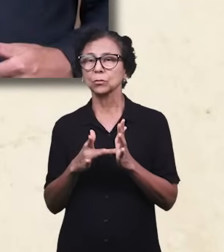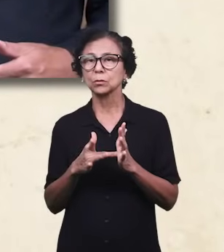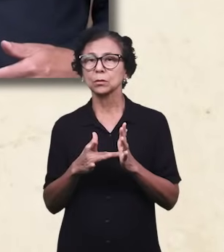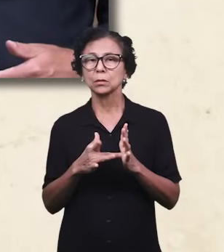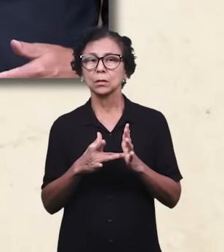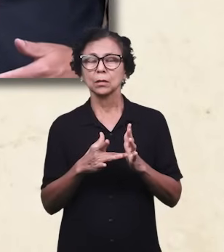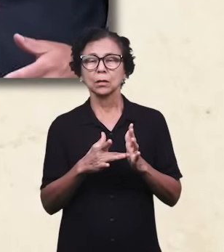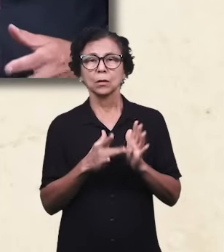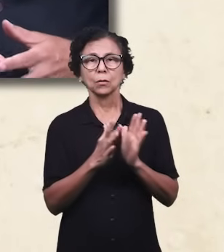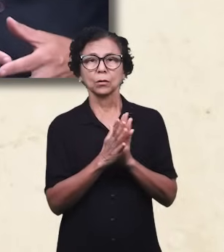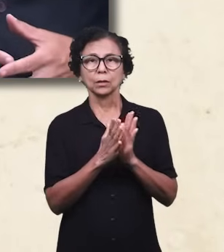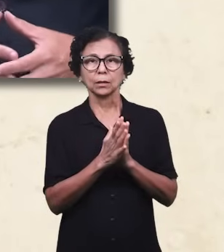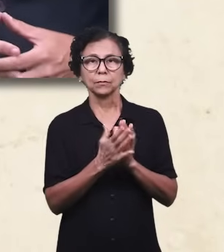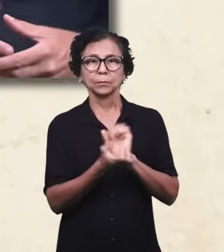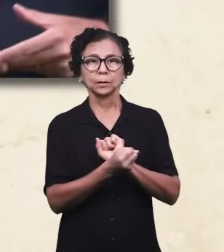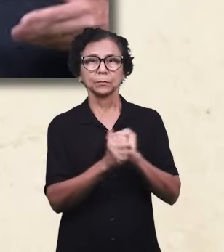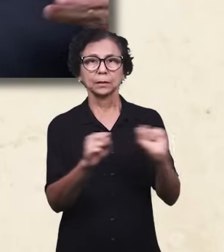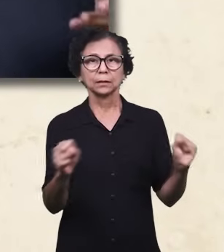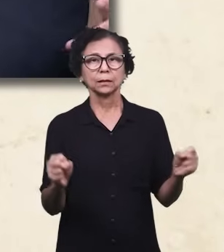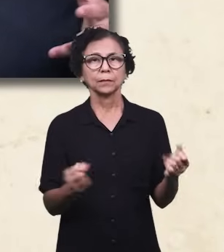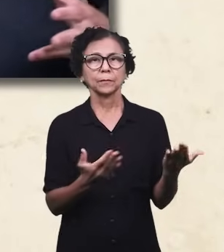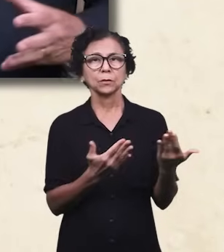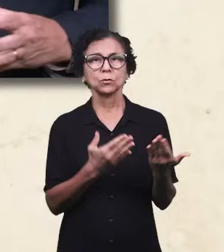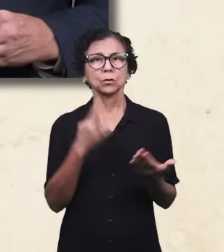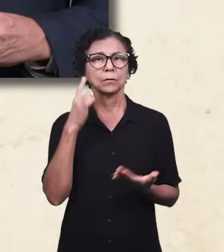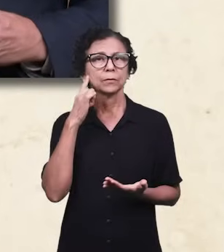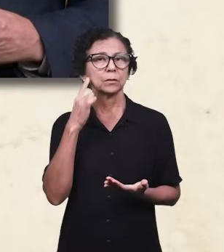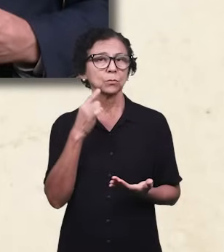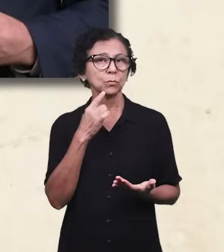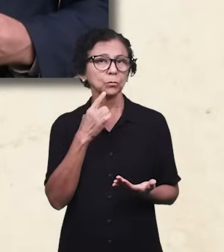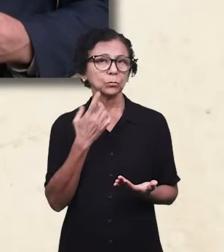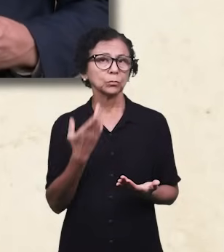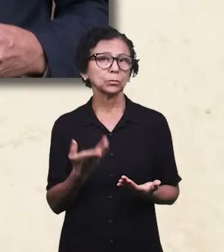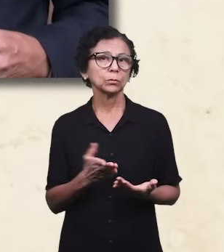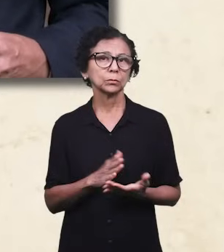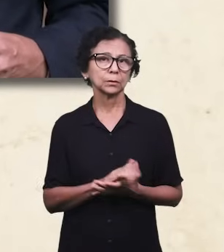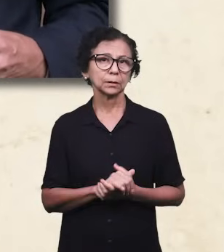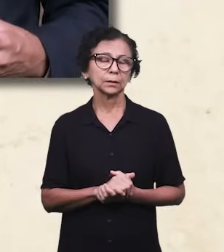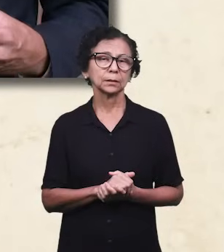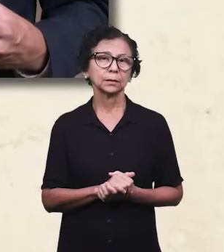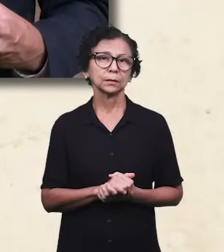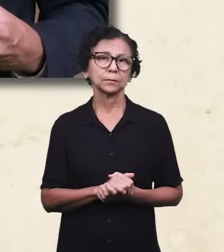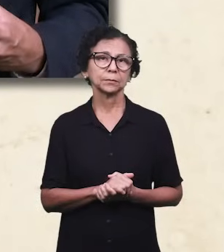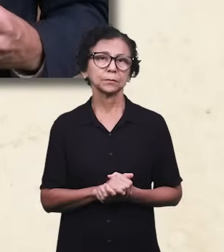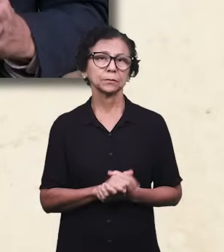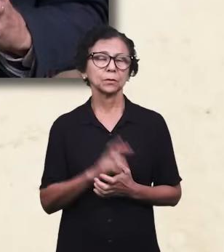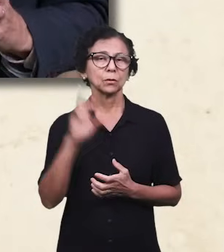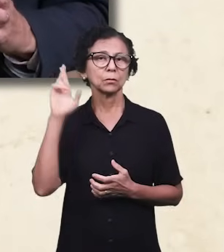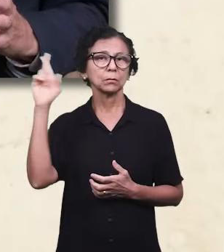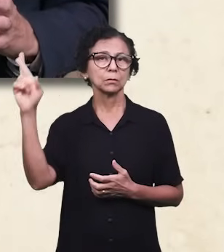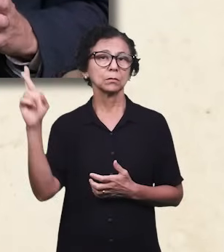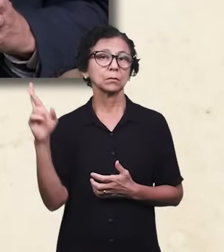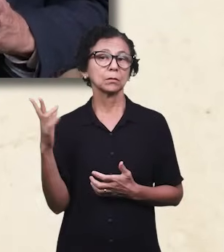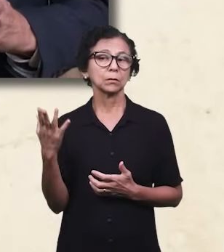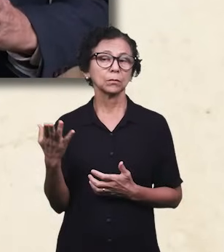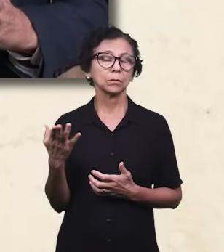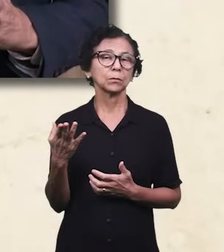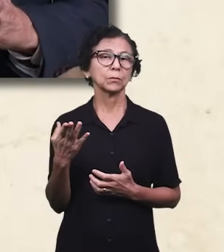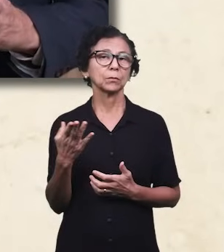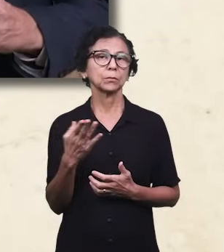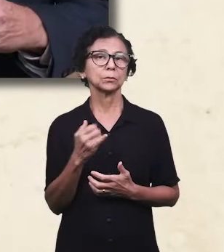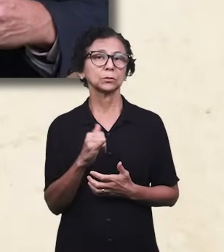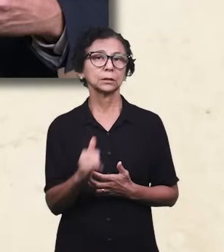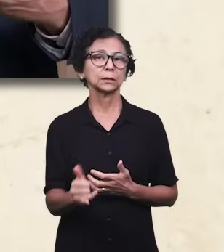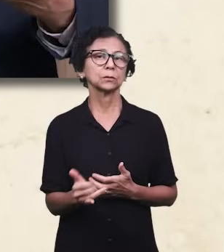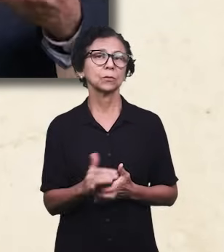espiritual. Há um caso de um jovem surdo, há outros episódios em que o Senhor então repreendia, mostrando que havia ali